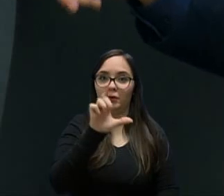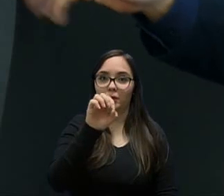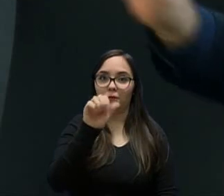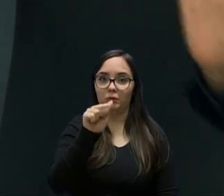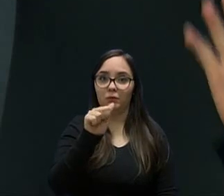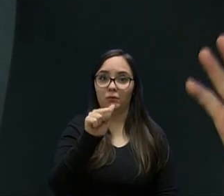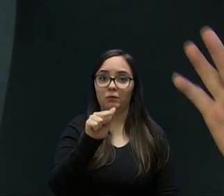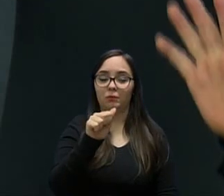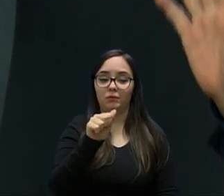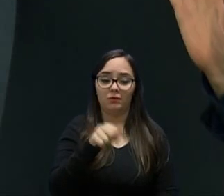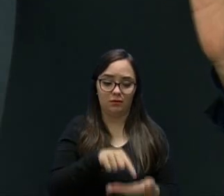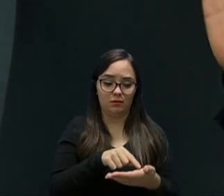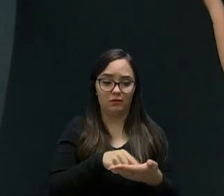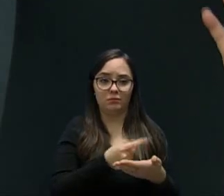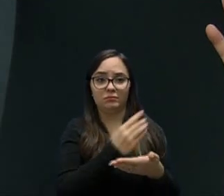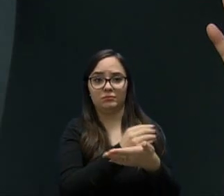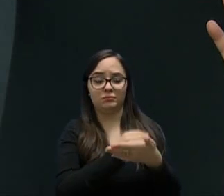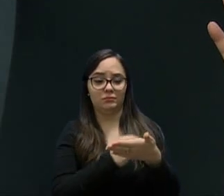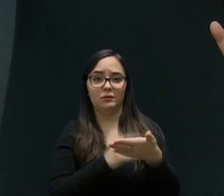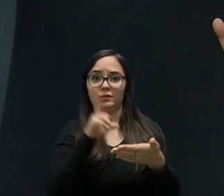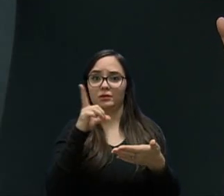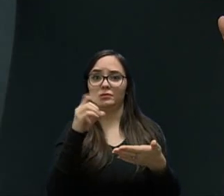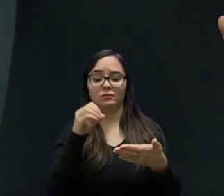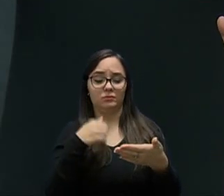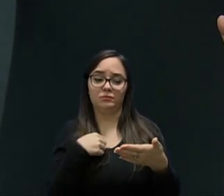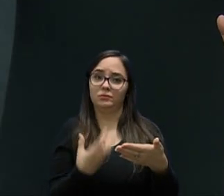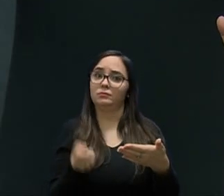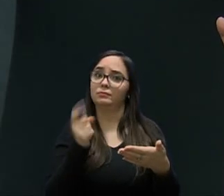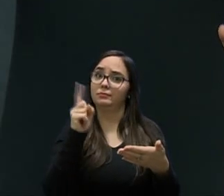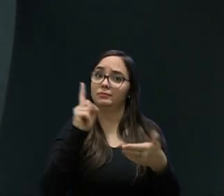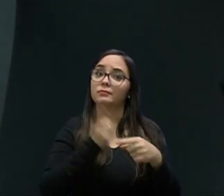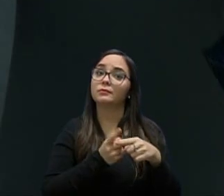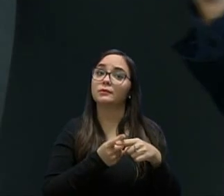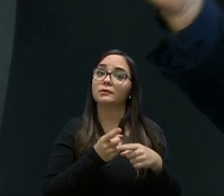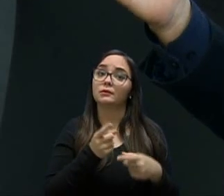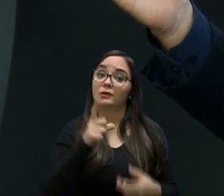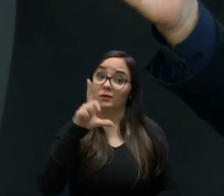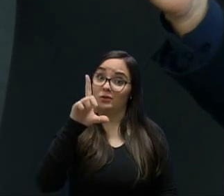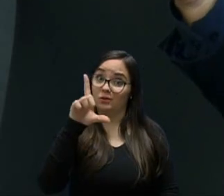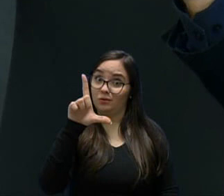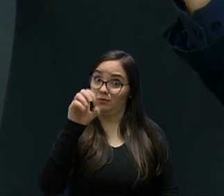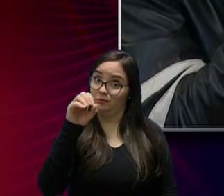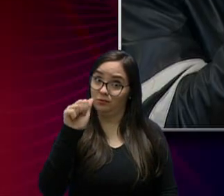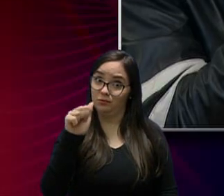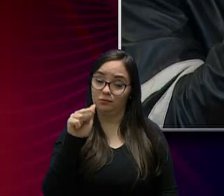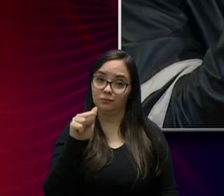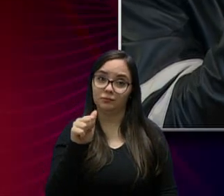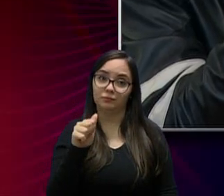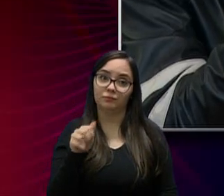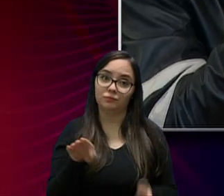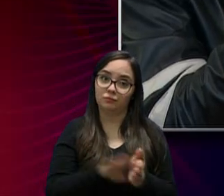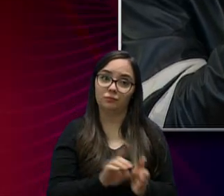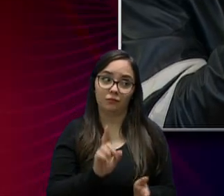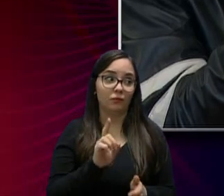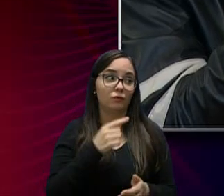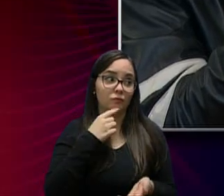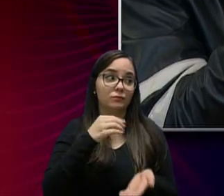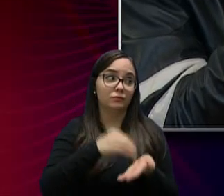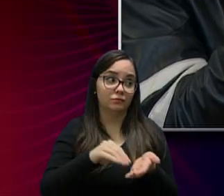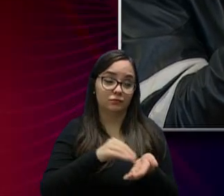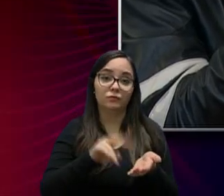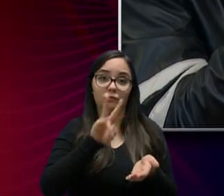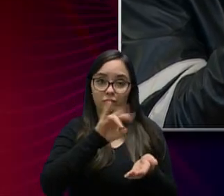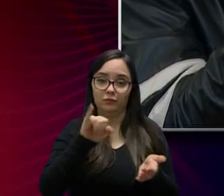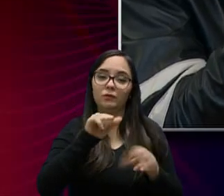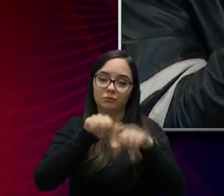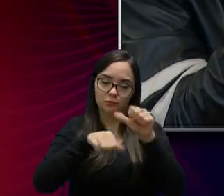nesse ano nesses patamares que estão sendo apresentada pela ele de ó é que a lua vai chegar eu acredito eu até por favor despertar o secretário já falou que vai